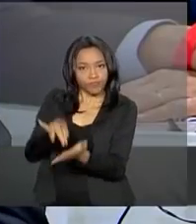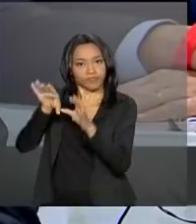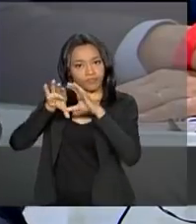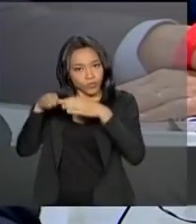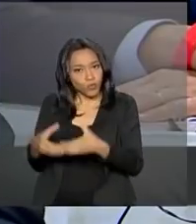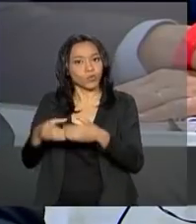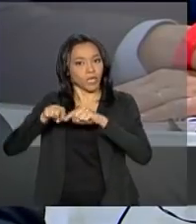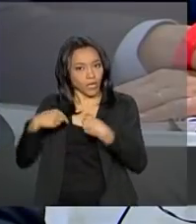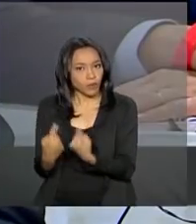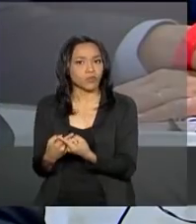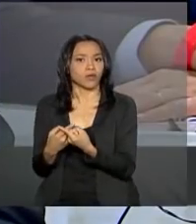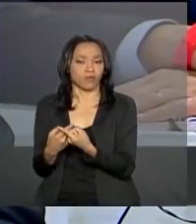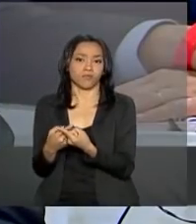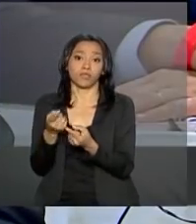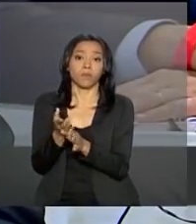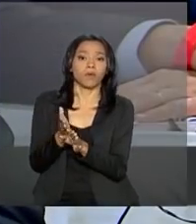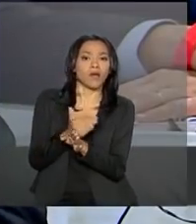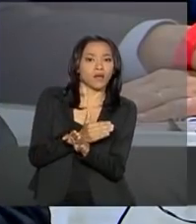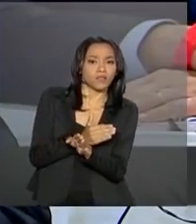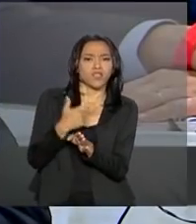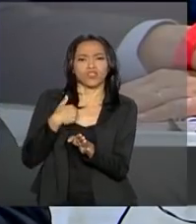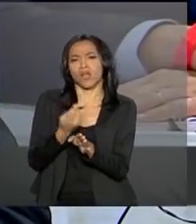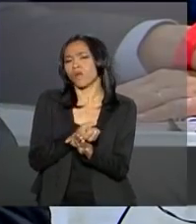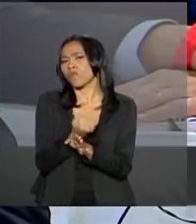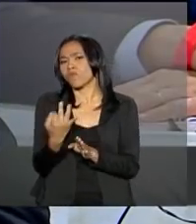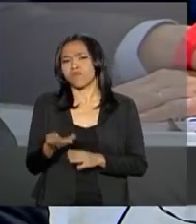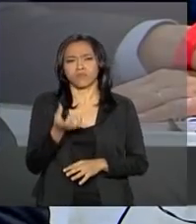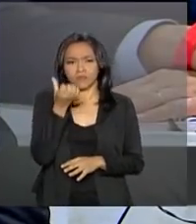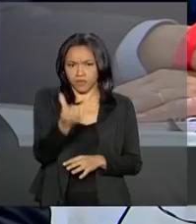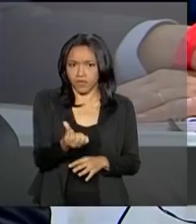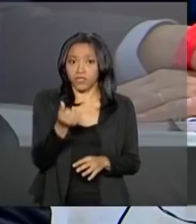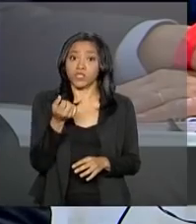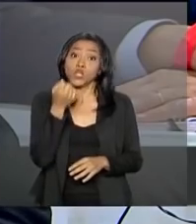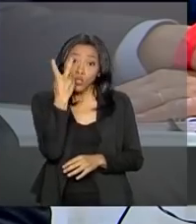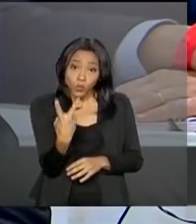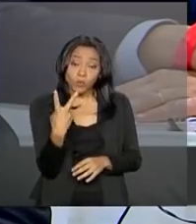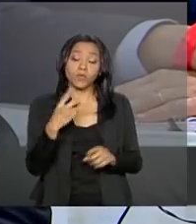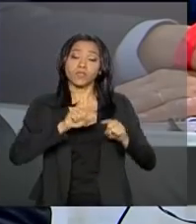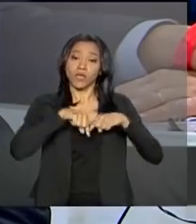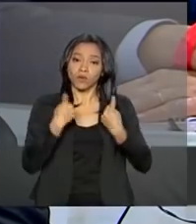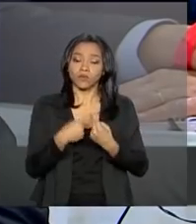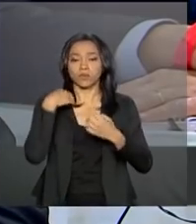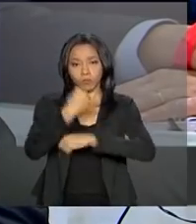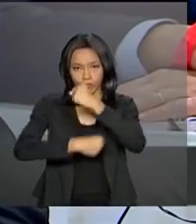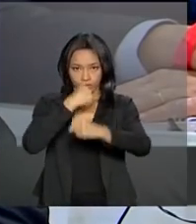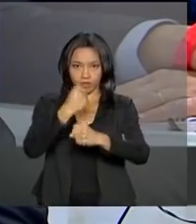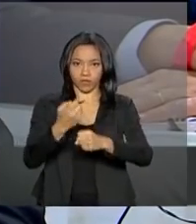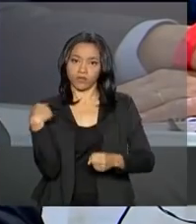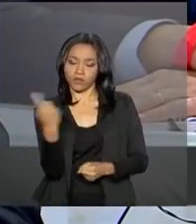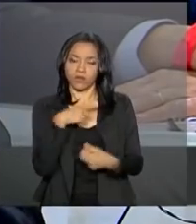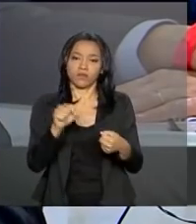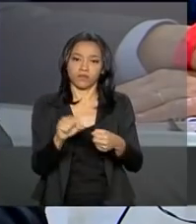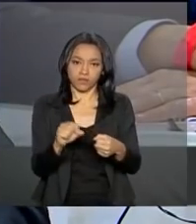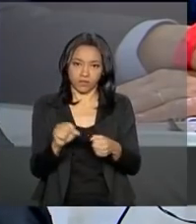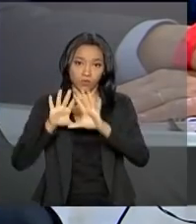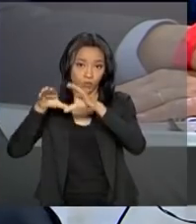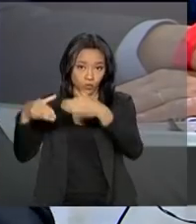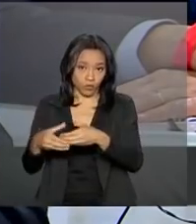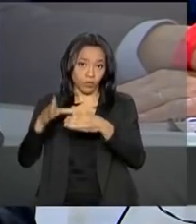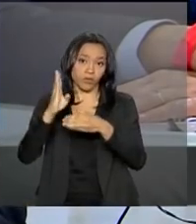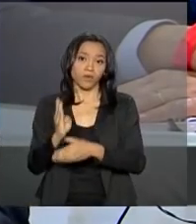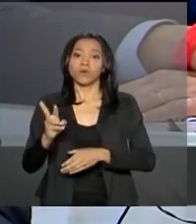portanto eu já participei de seres humanos porque fazemos praticamente duas reuniões por ano é do brics e